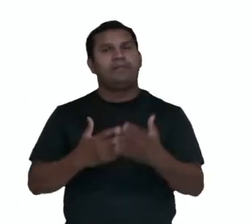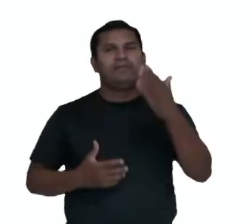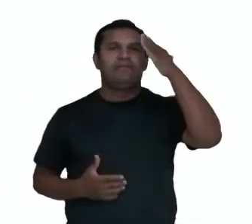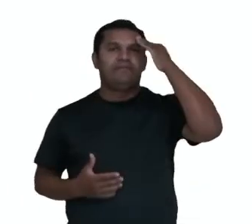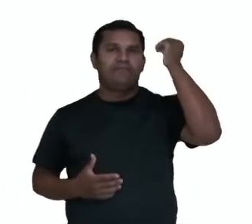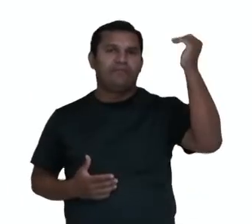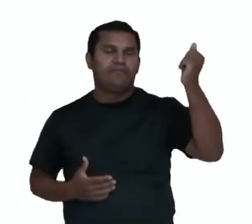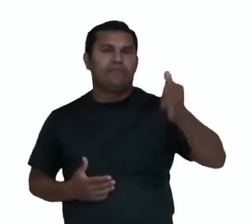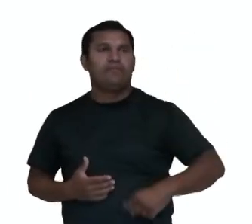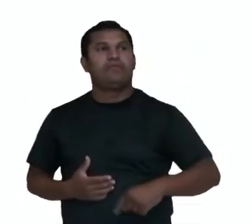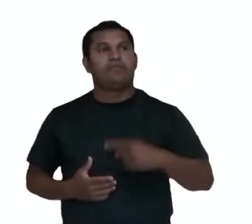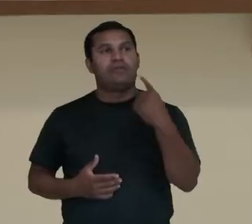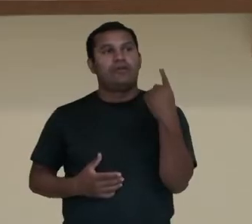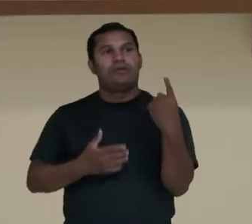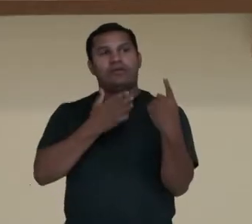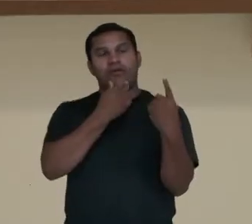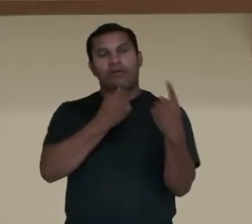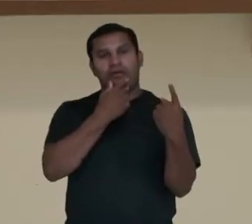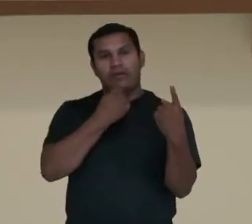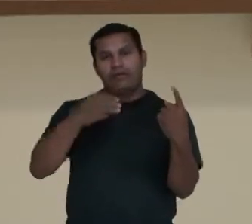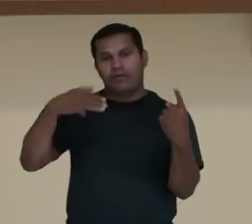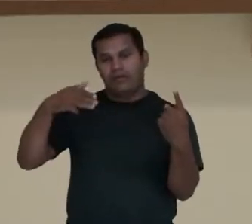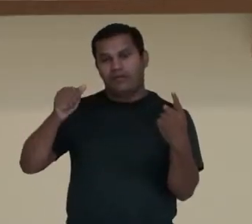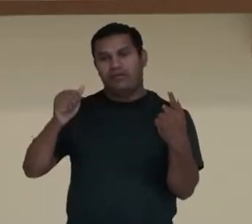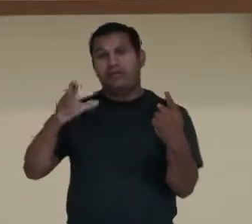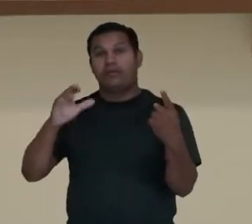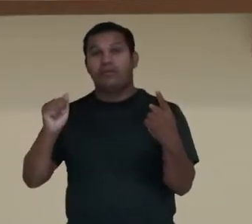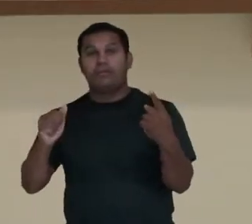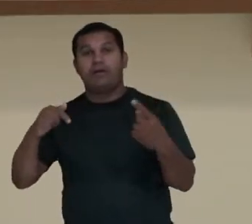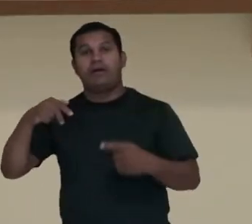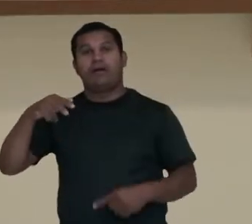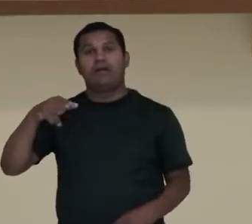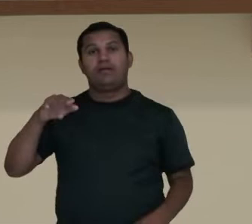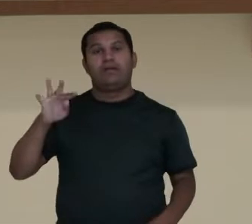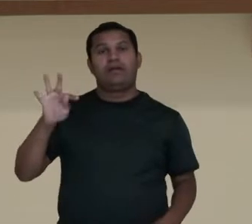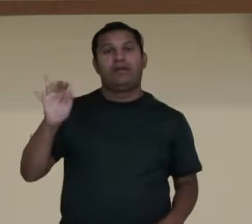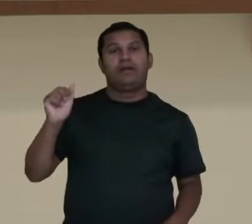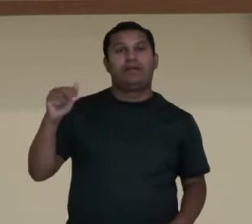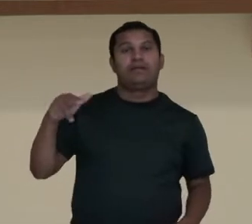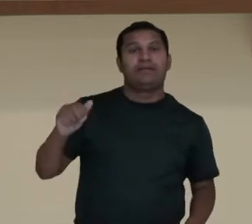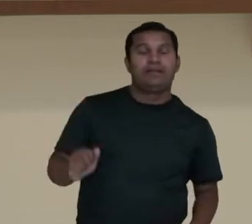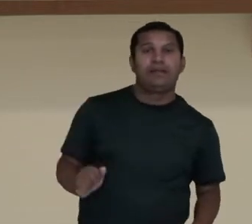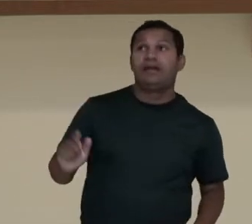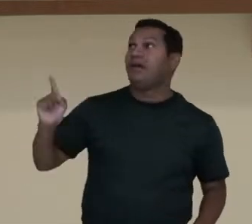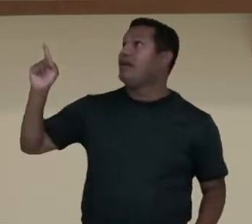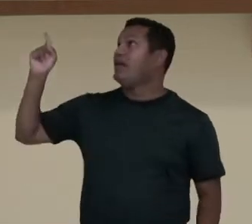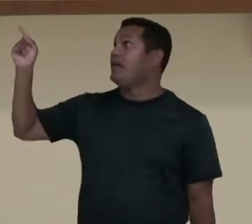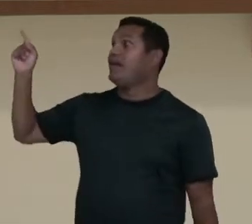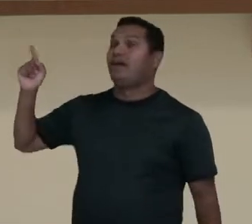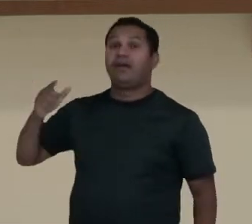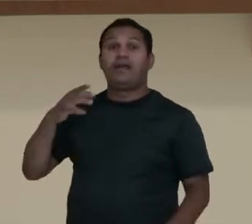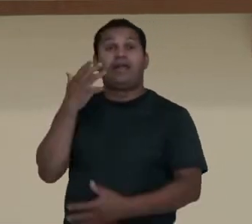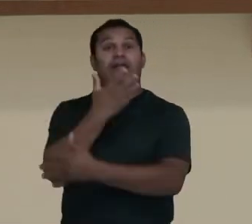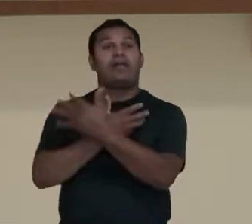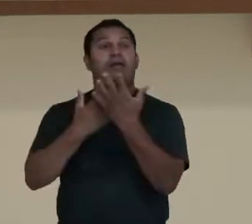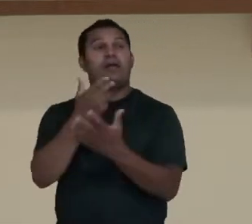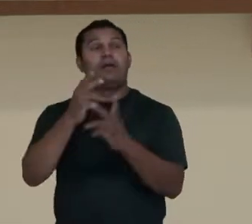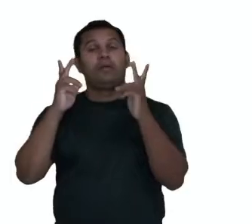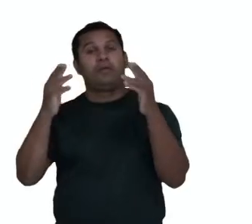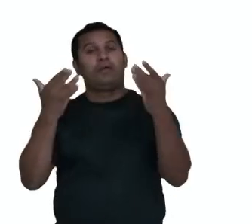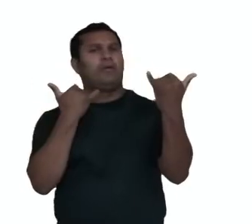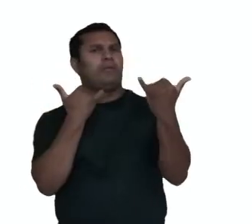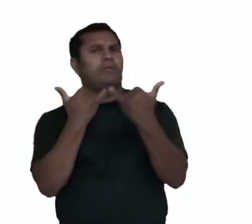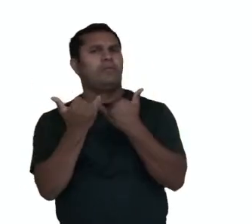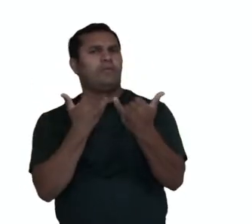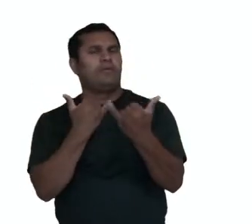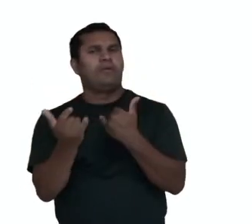então, do Mário Quintana, falando sobre poemas. Os poemas são pássaros que chegam, não se sabe de